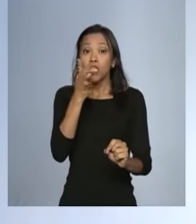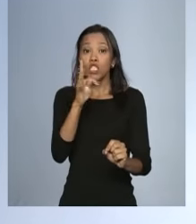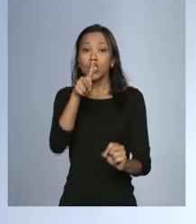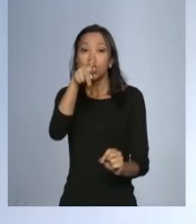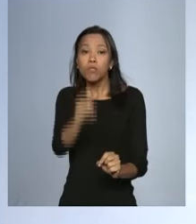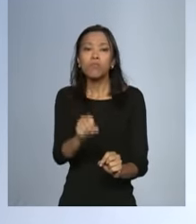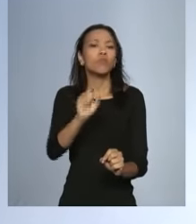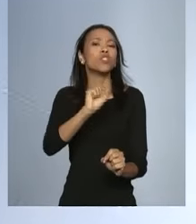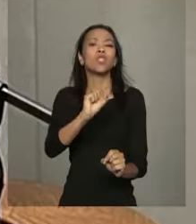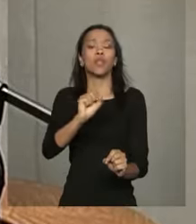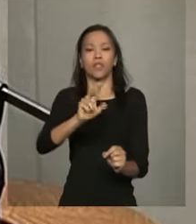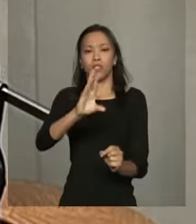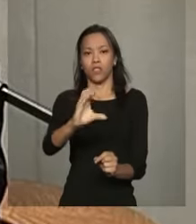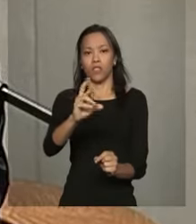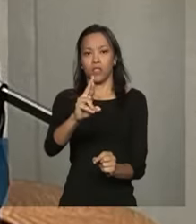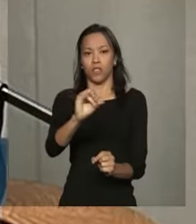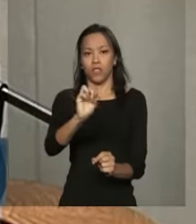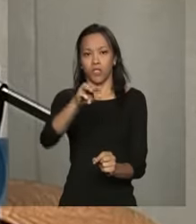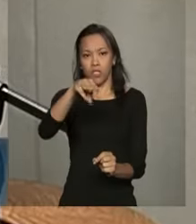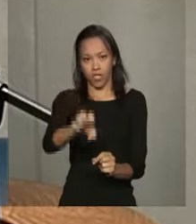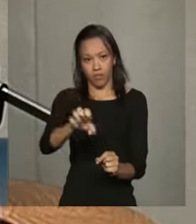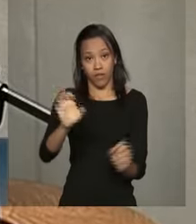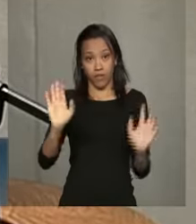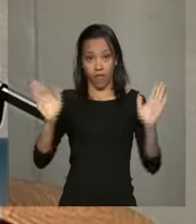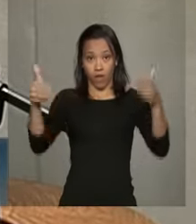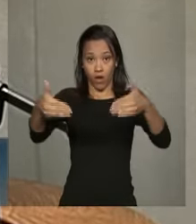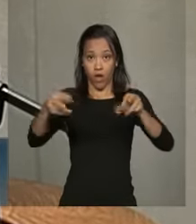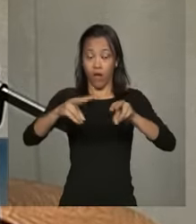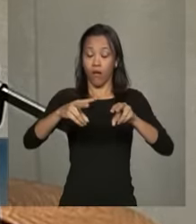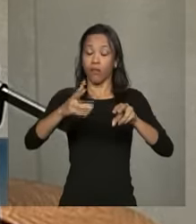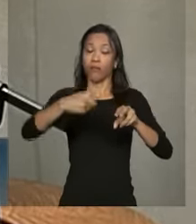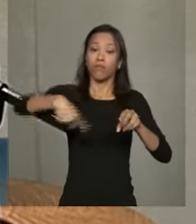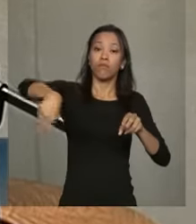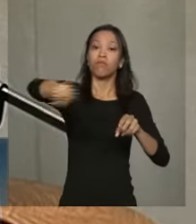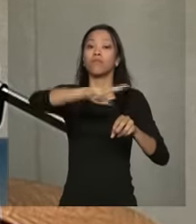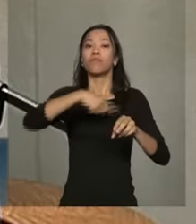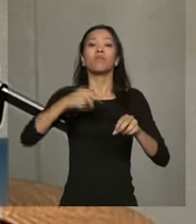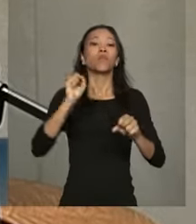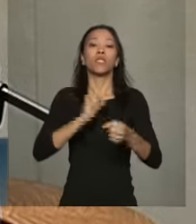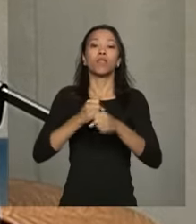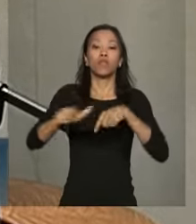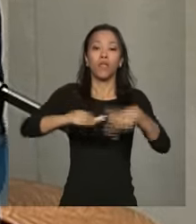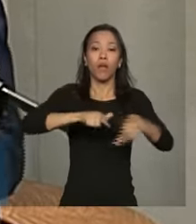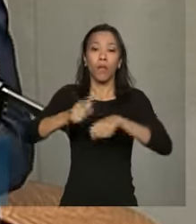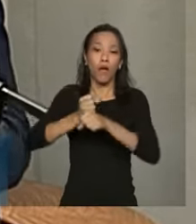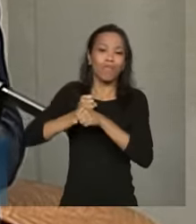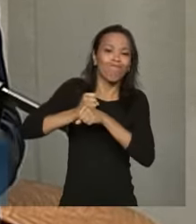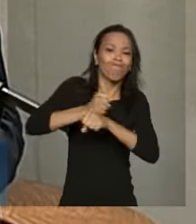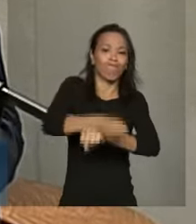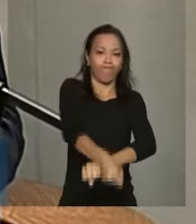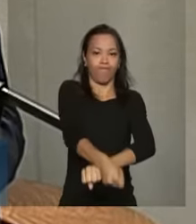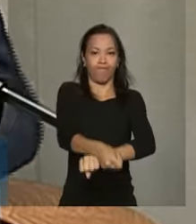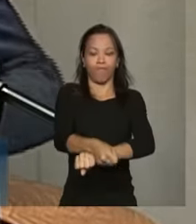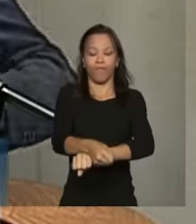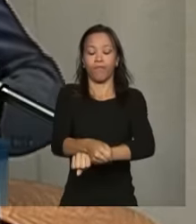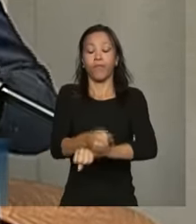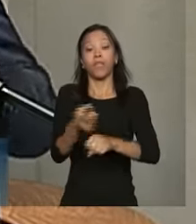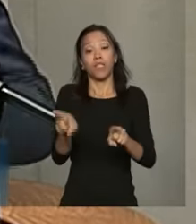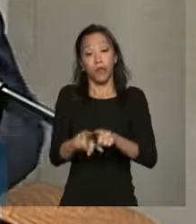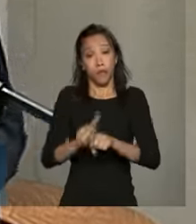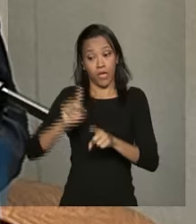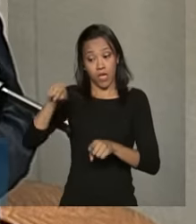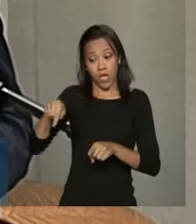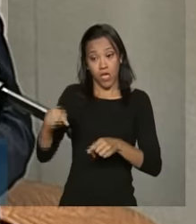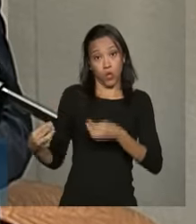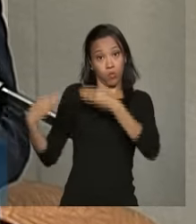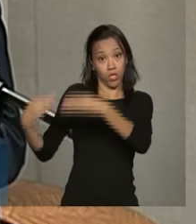relacionados a exploração análoga a de escravo e no no Ministério da Saúde que o